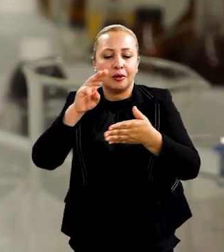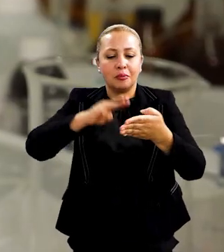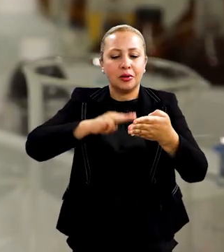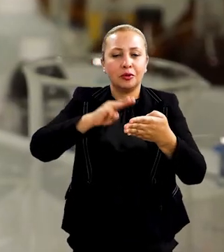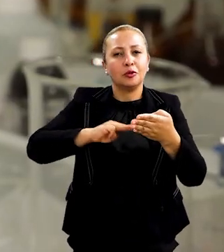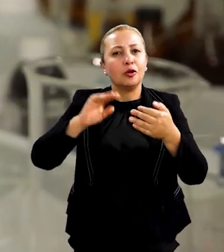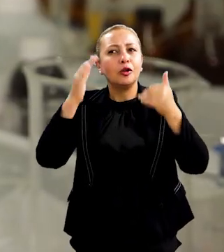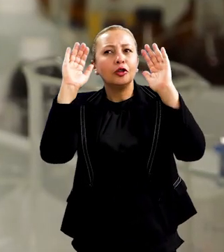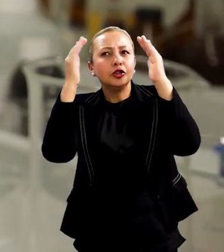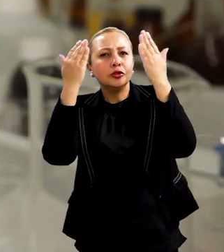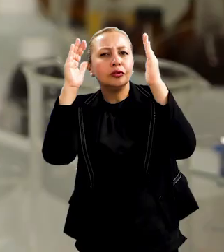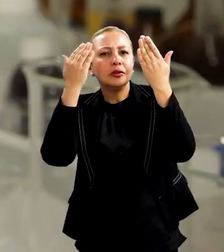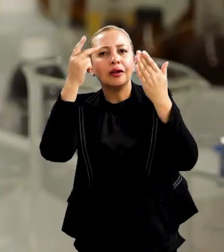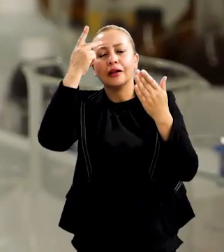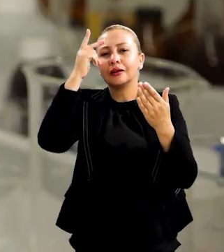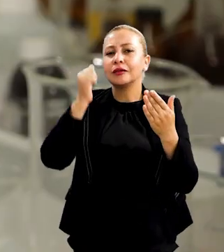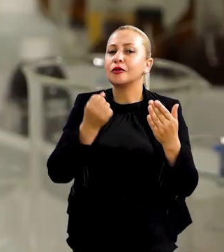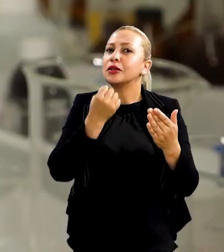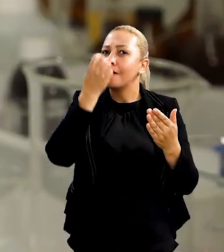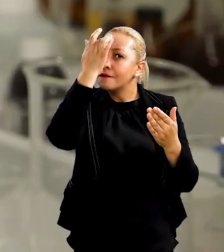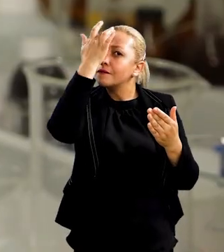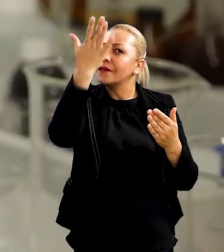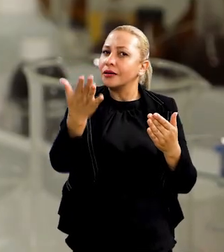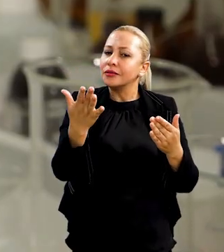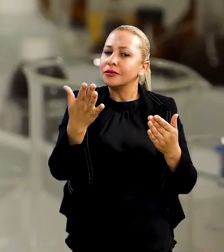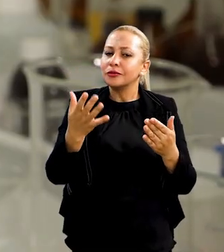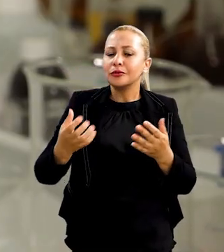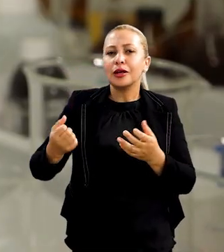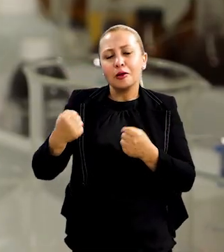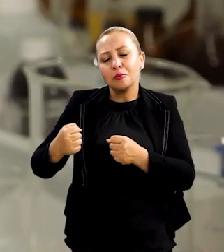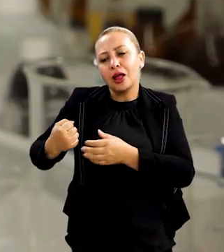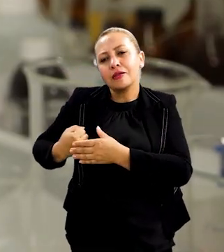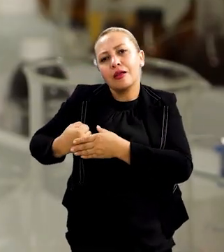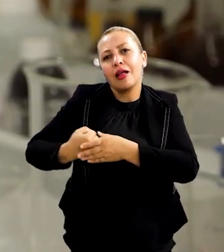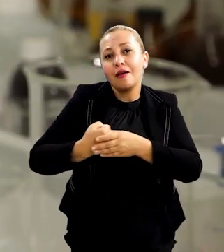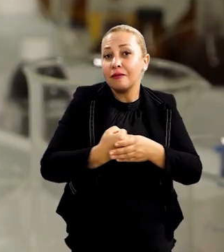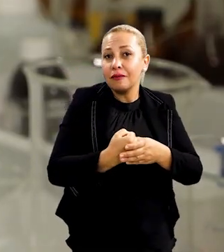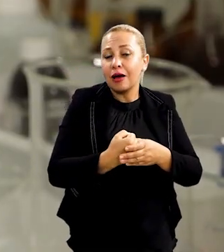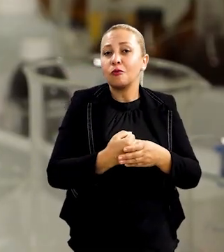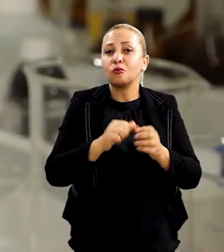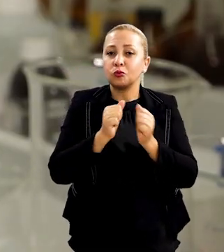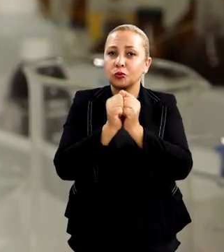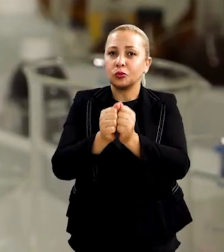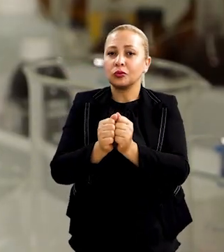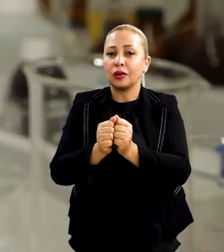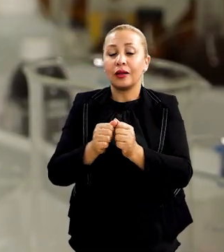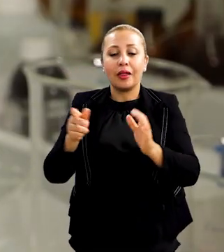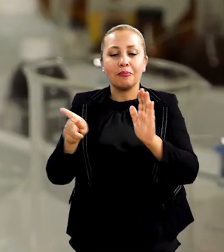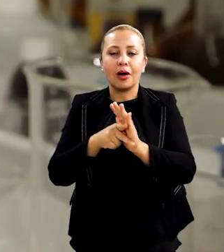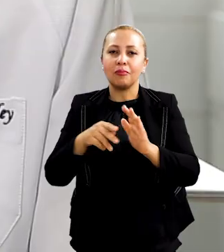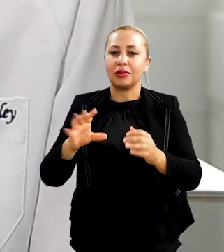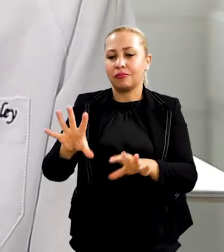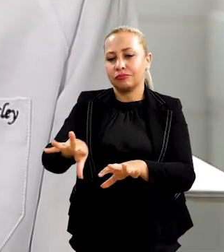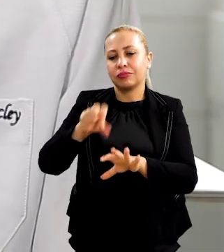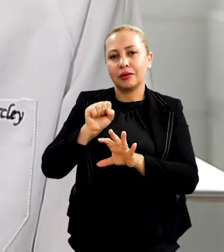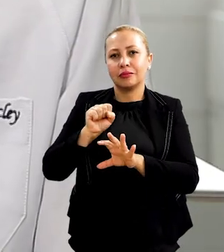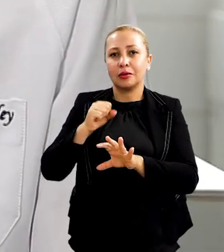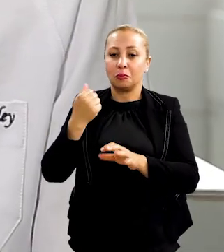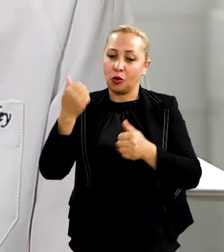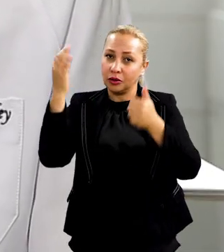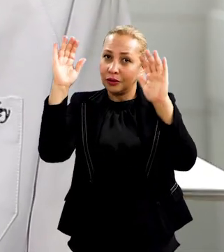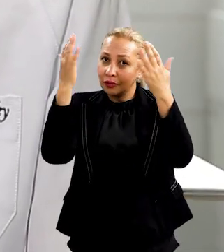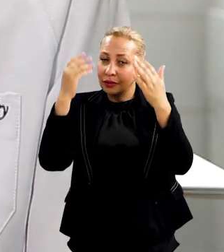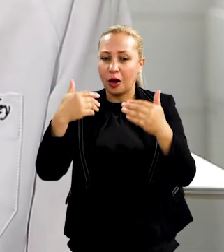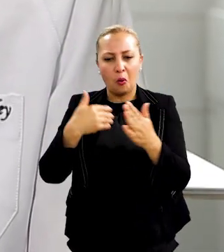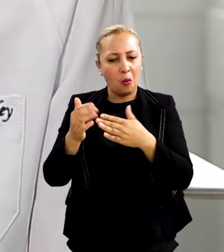né, um método de análise que fosse portátil e que fosse detectado no próprio ambiente, ali da própria coleta. A gente pode analisar em